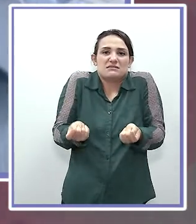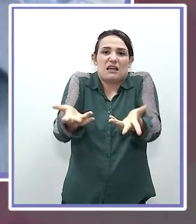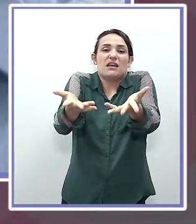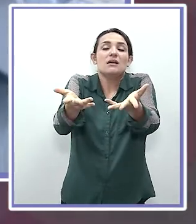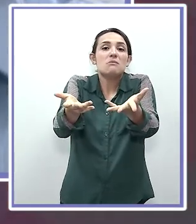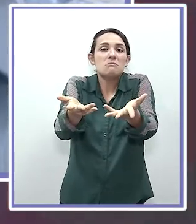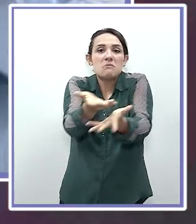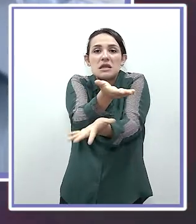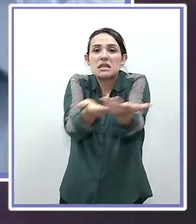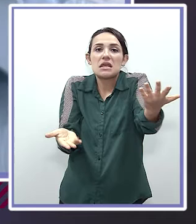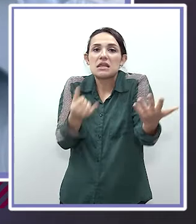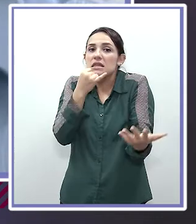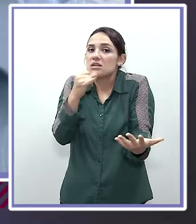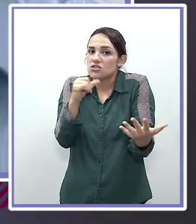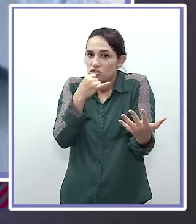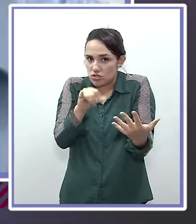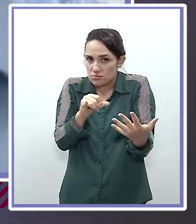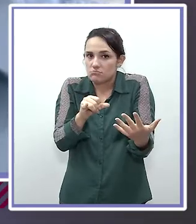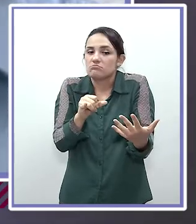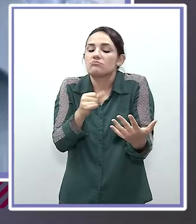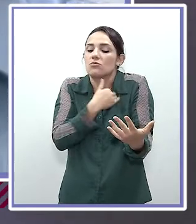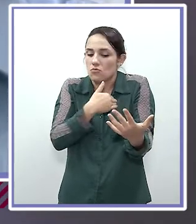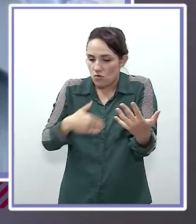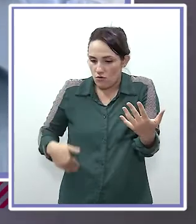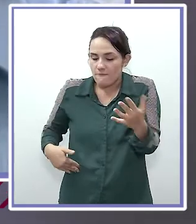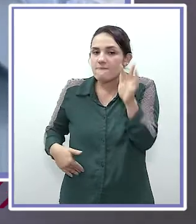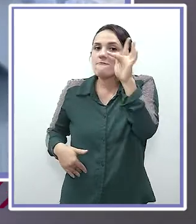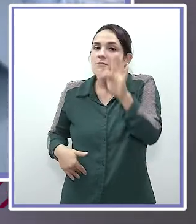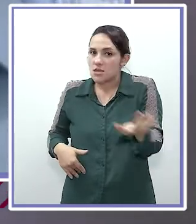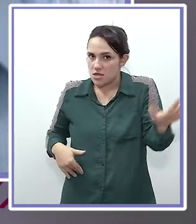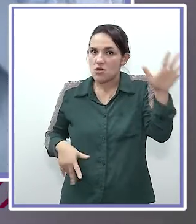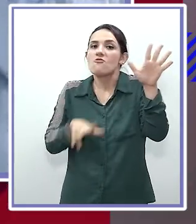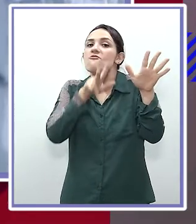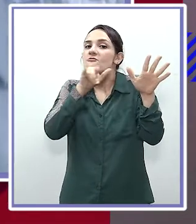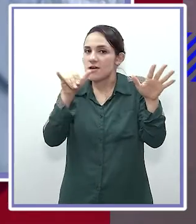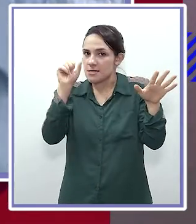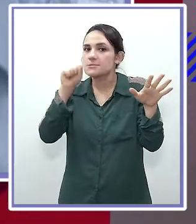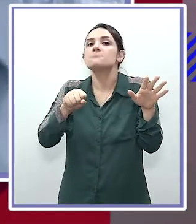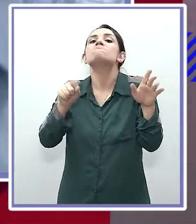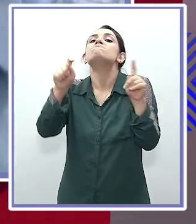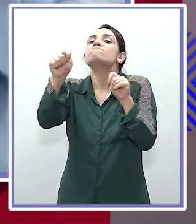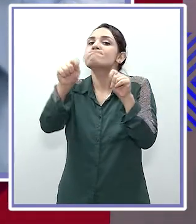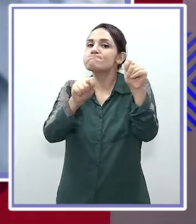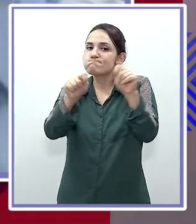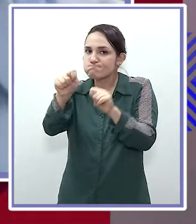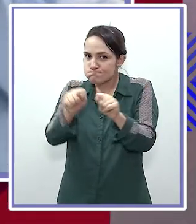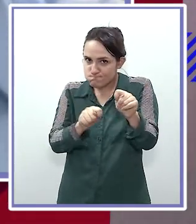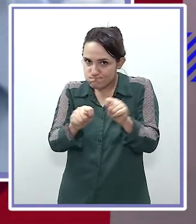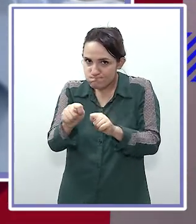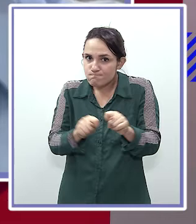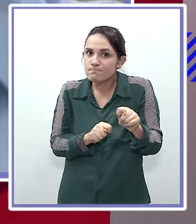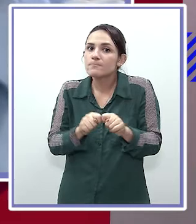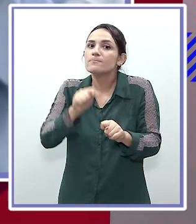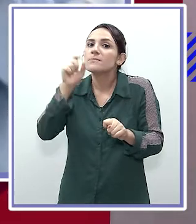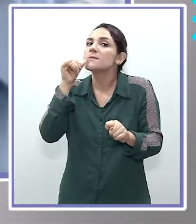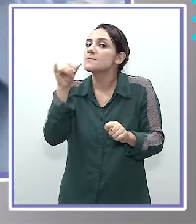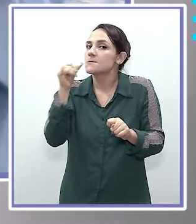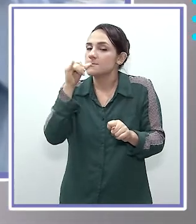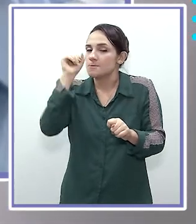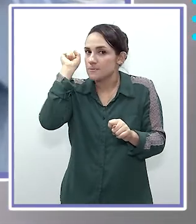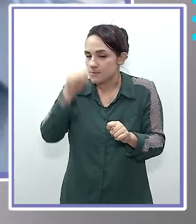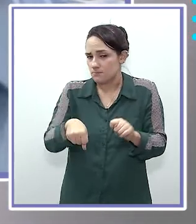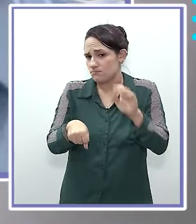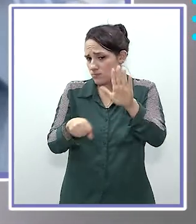racionamento ainda esse ano. E eu tenho certeza que o governo federal, o Ministério de Minas e Energia, já tem pensado